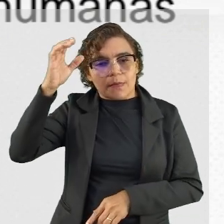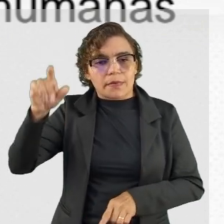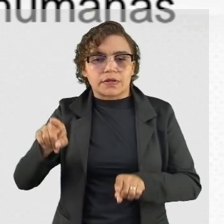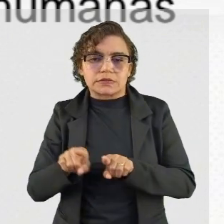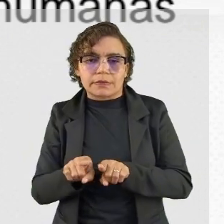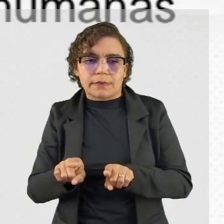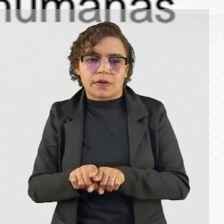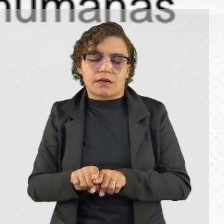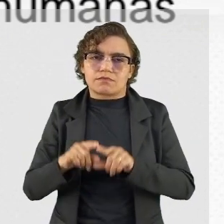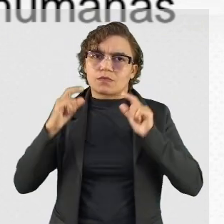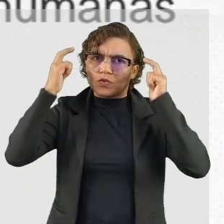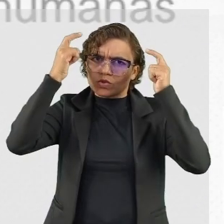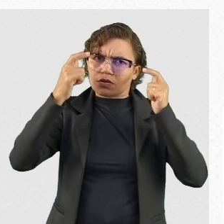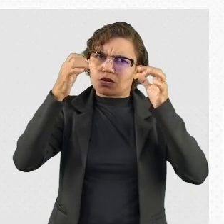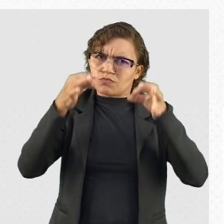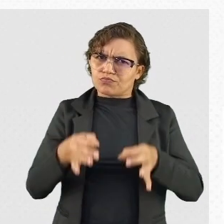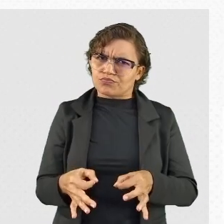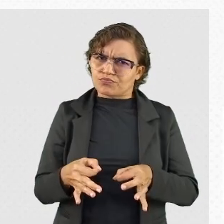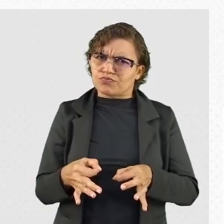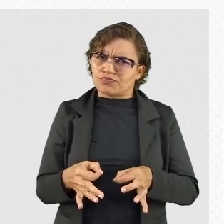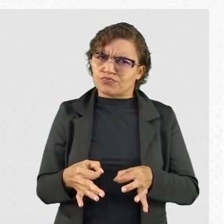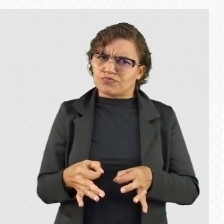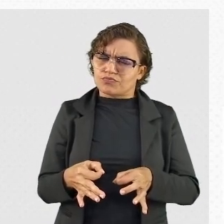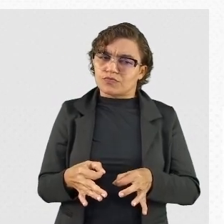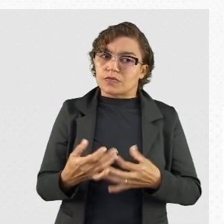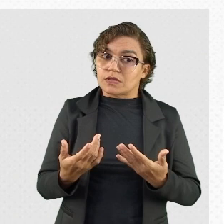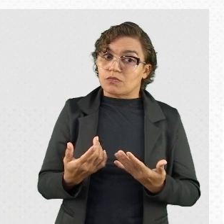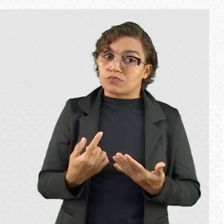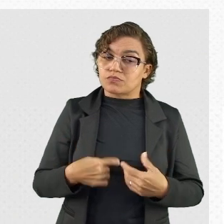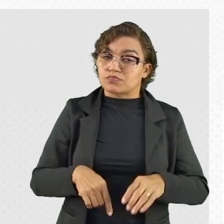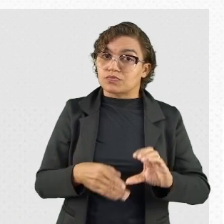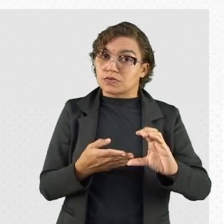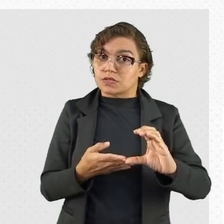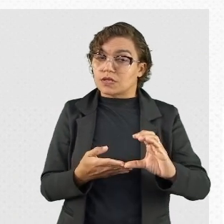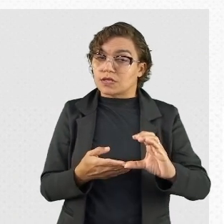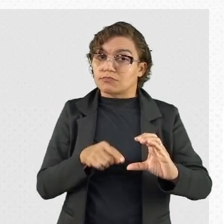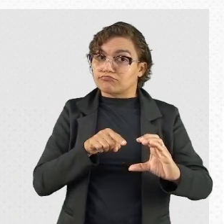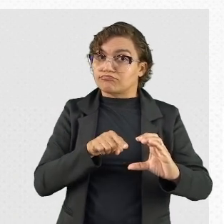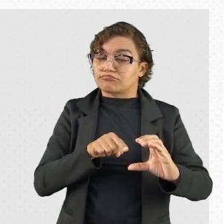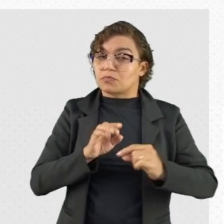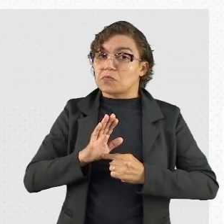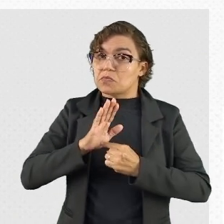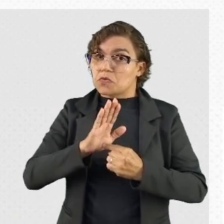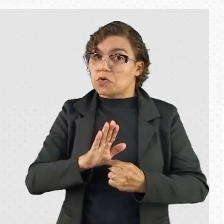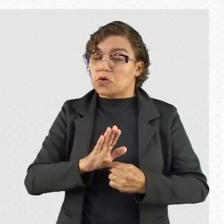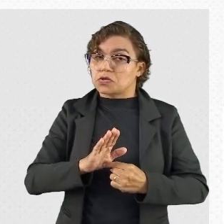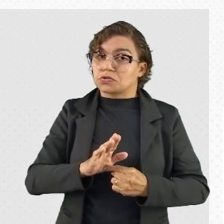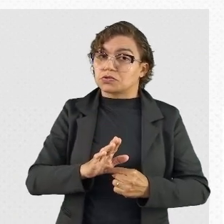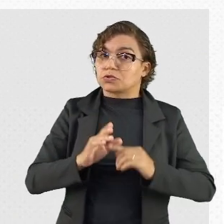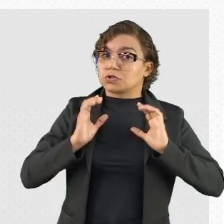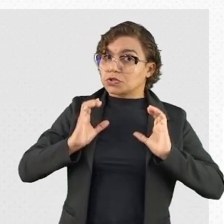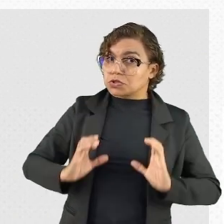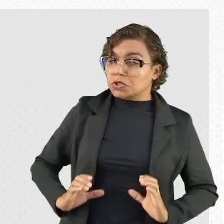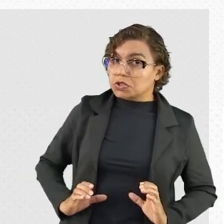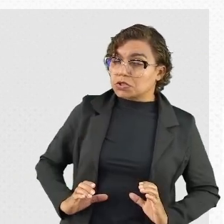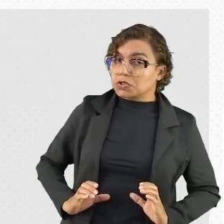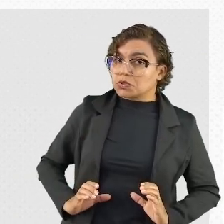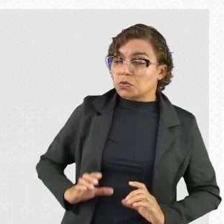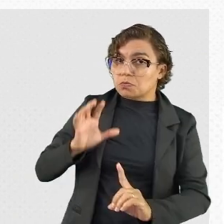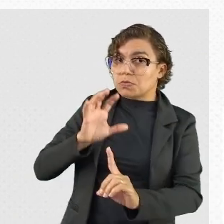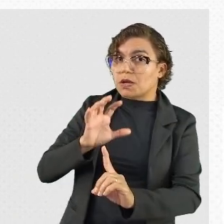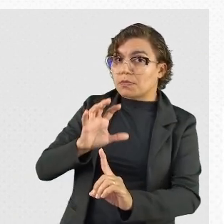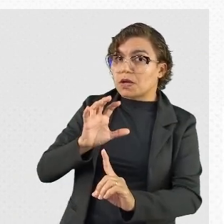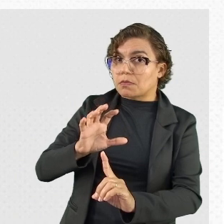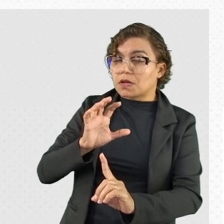absolutas. Olha só, ele está dizendo aqui, essa alternativa, que essa ideia de cidadão enfraqueceu os sentimentos de